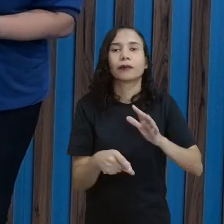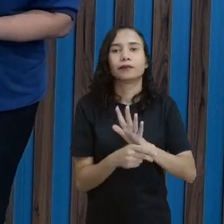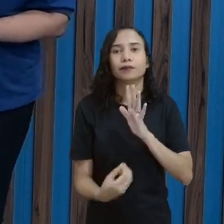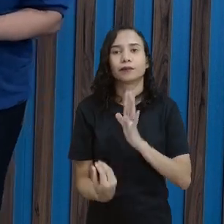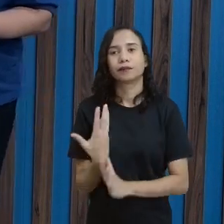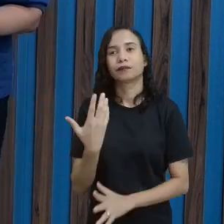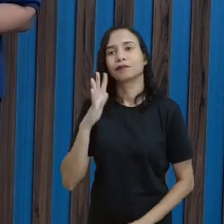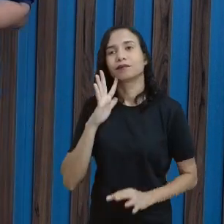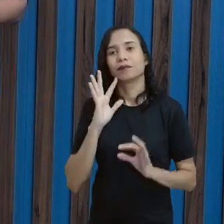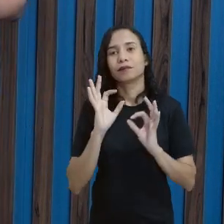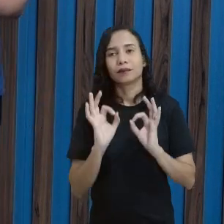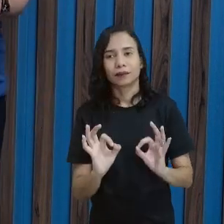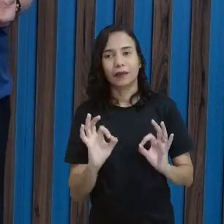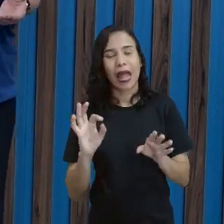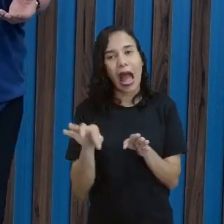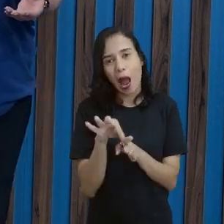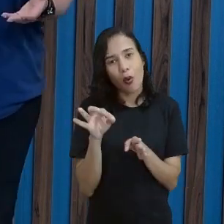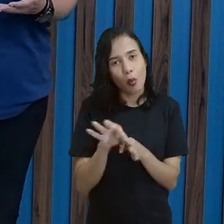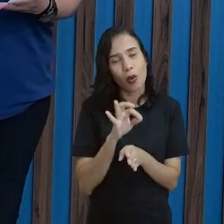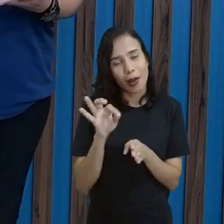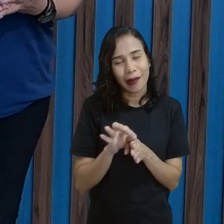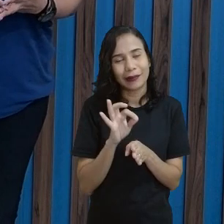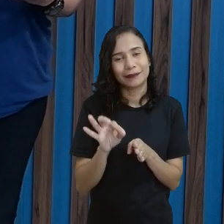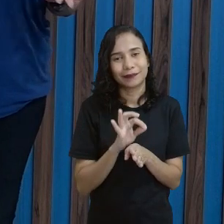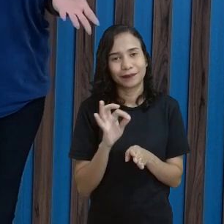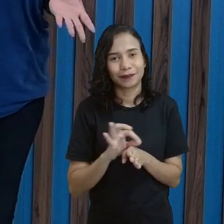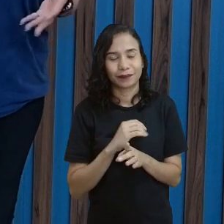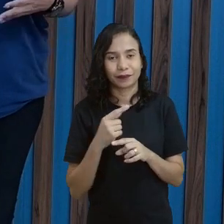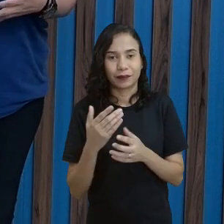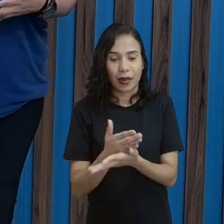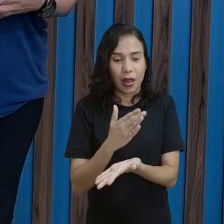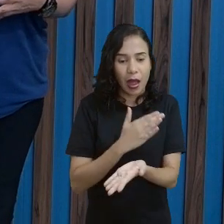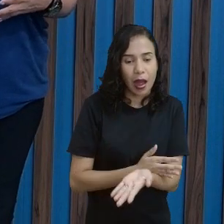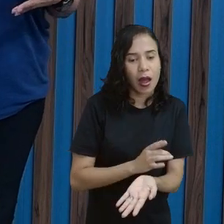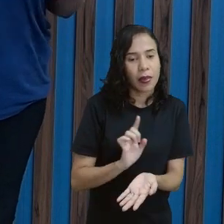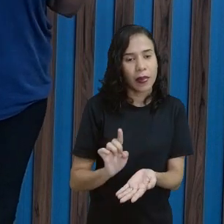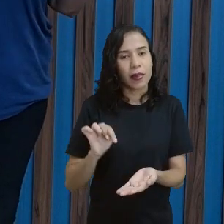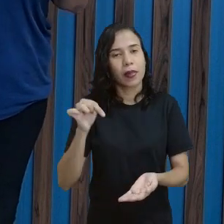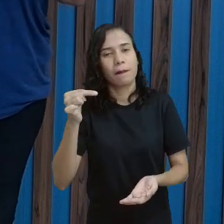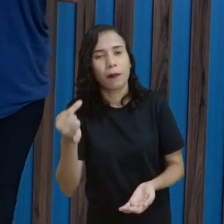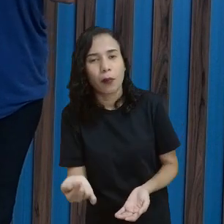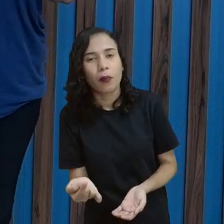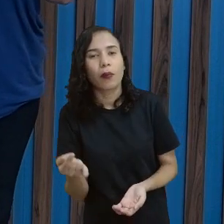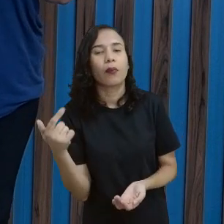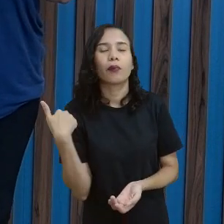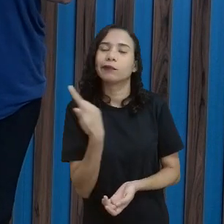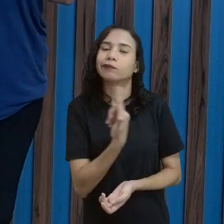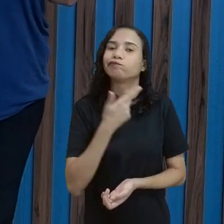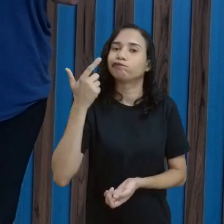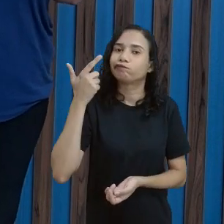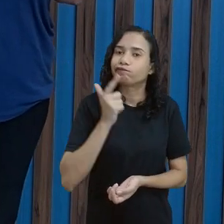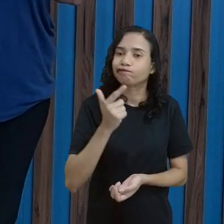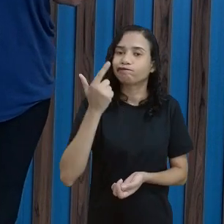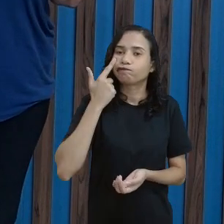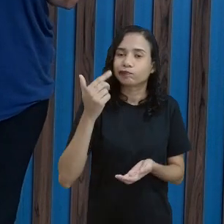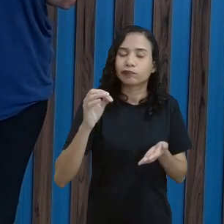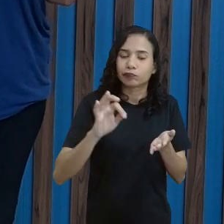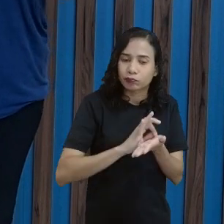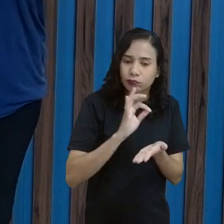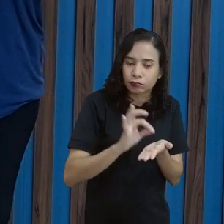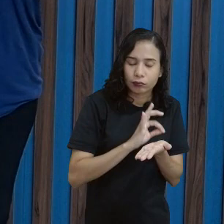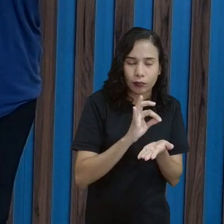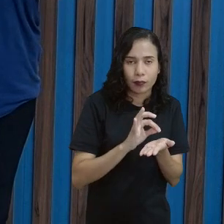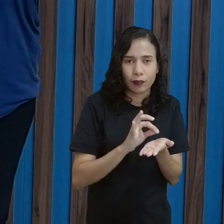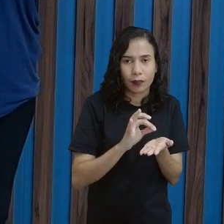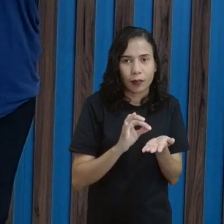do metal, tá certo? Então, no caso da agulha aí, antes e depois, né? Então, a gente vai conseguir imantar uma agulha e,